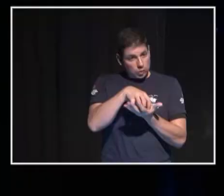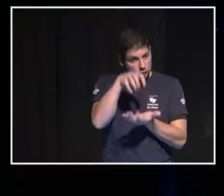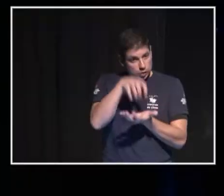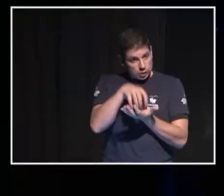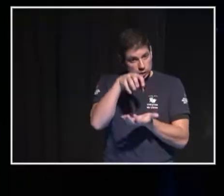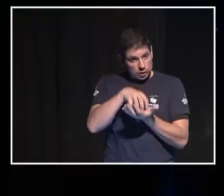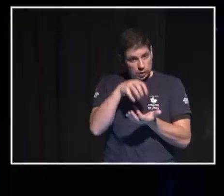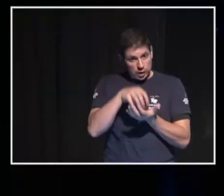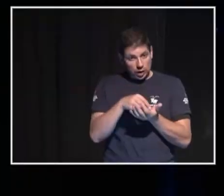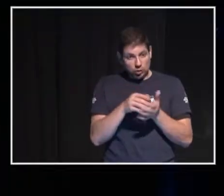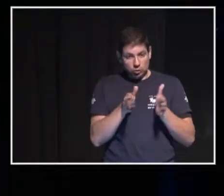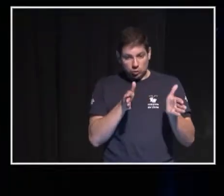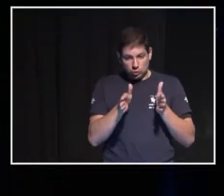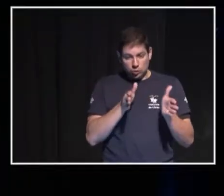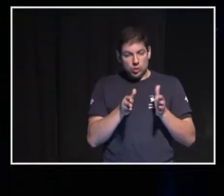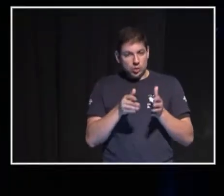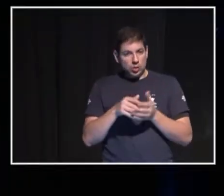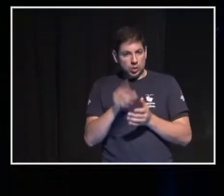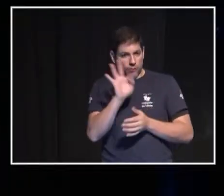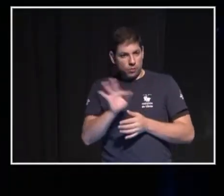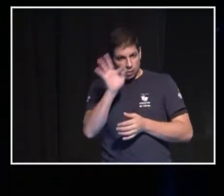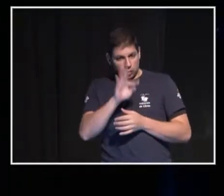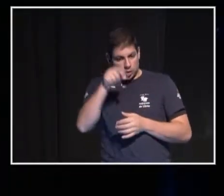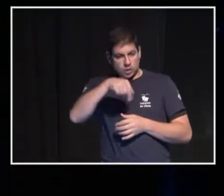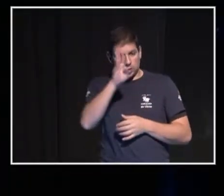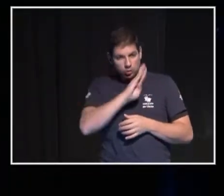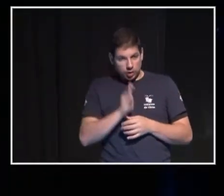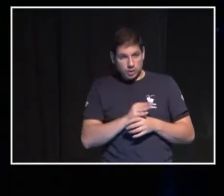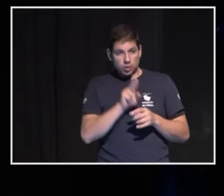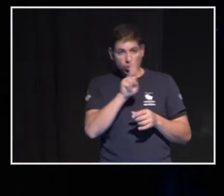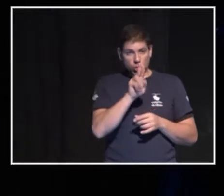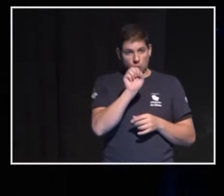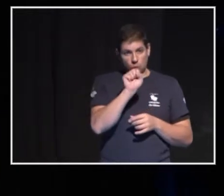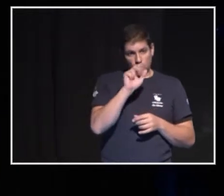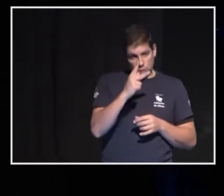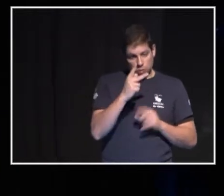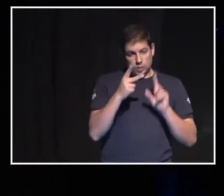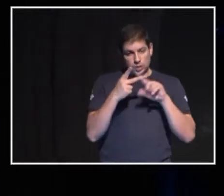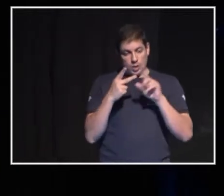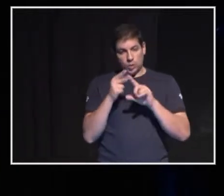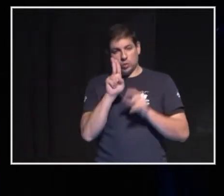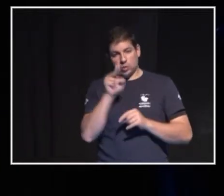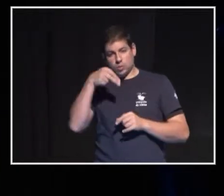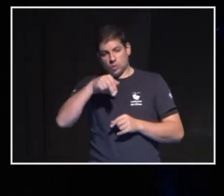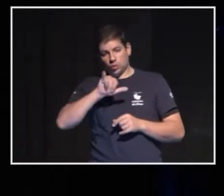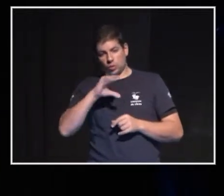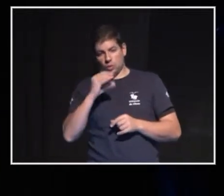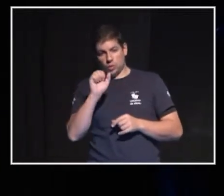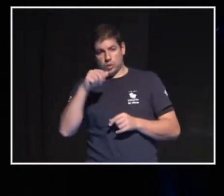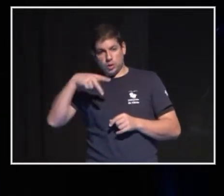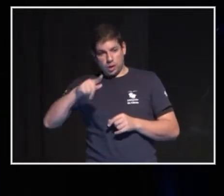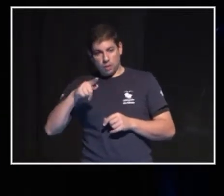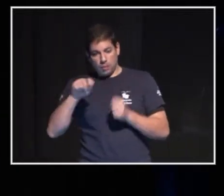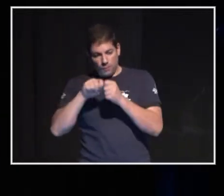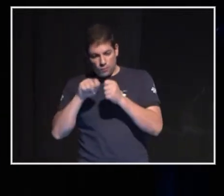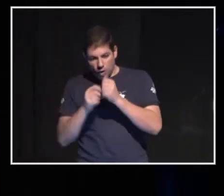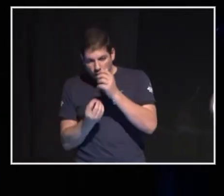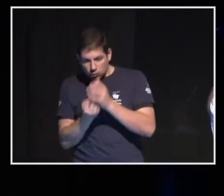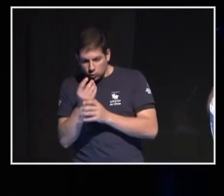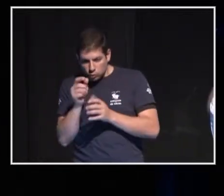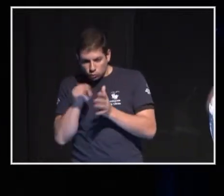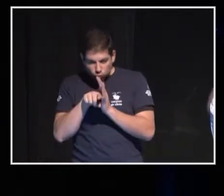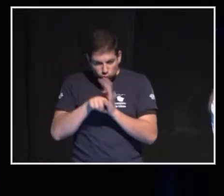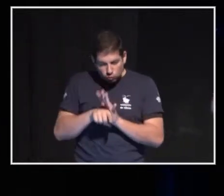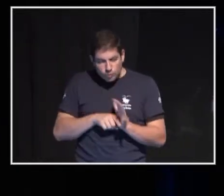em dois grandes centros universitários no Brasil, a USP e a Unicamp, foi realizado em 1991